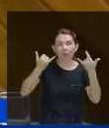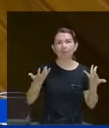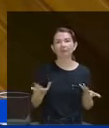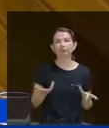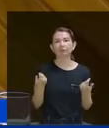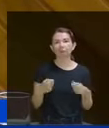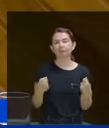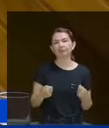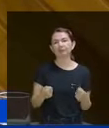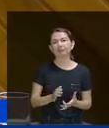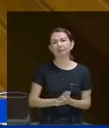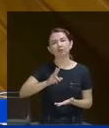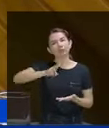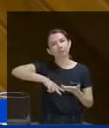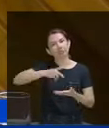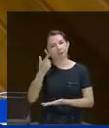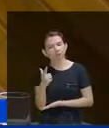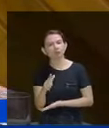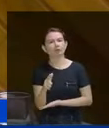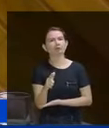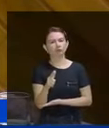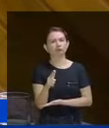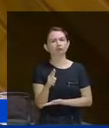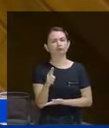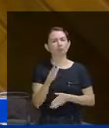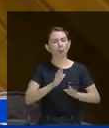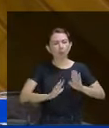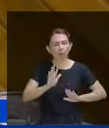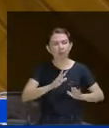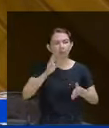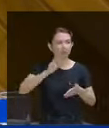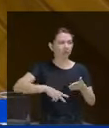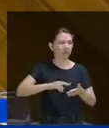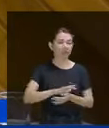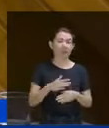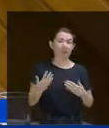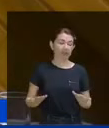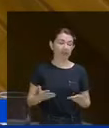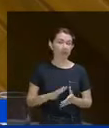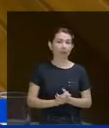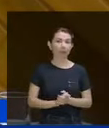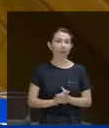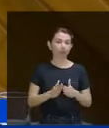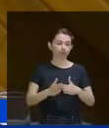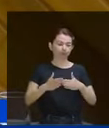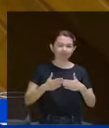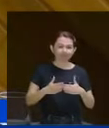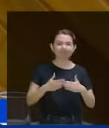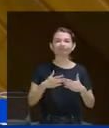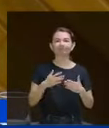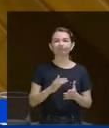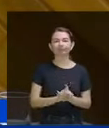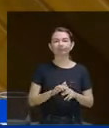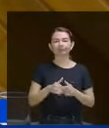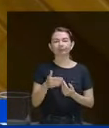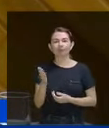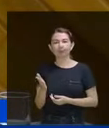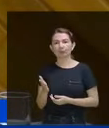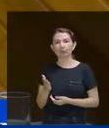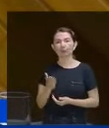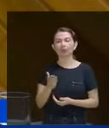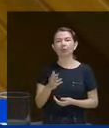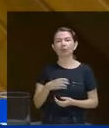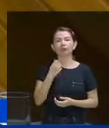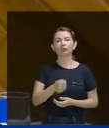eles mereciam inequivocamente ser ponderados com maior cautela. Então, com todas as venhas ao voto do eminente